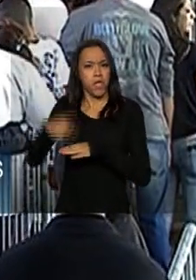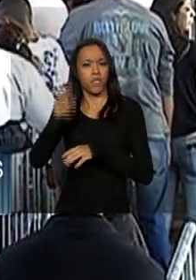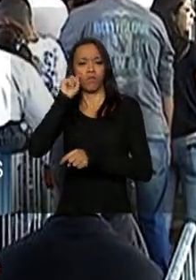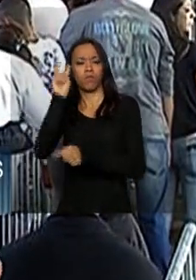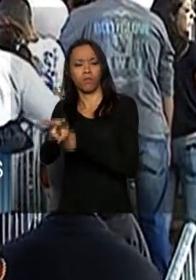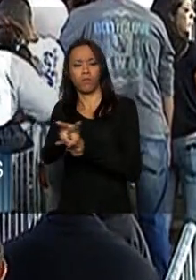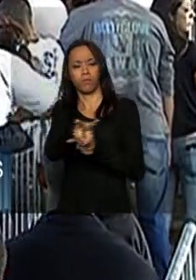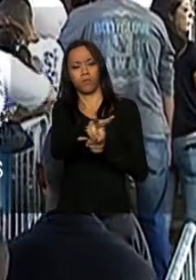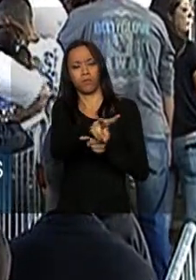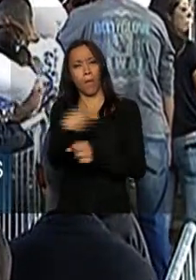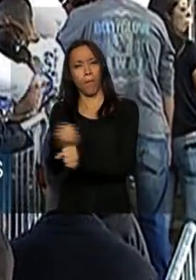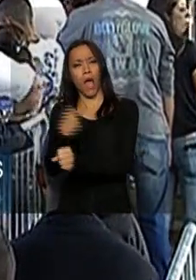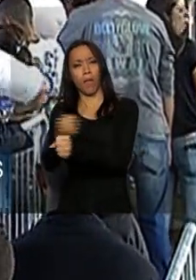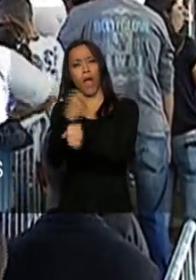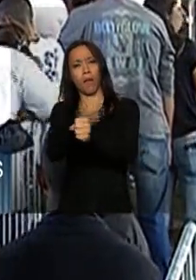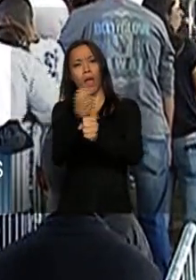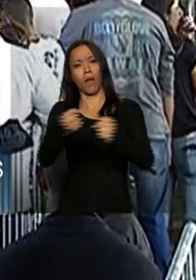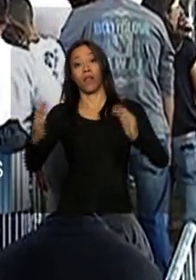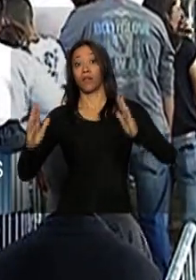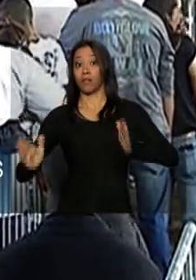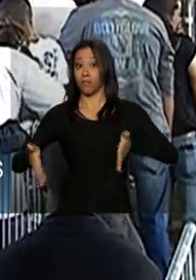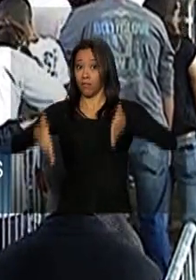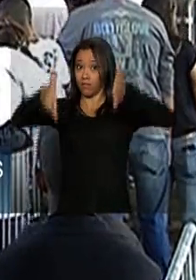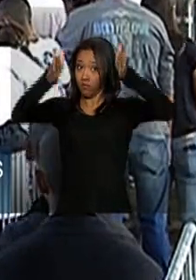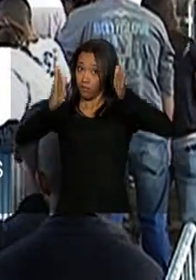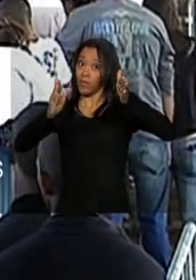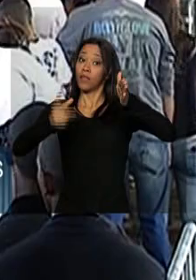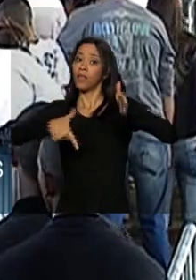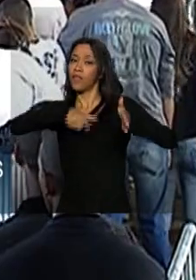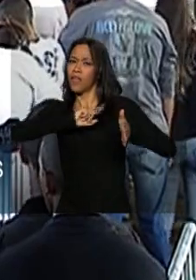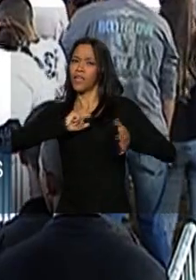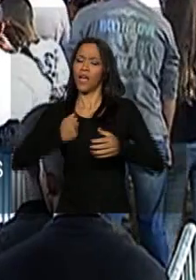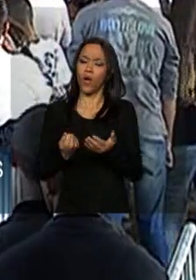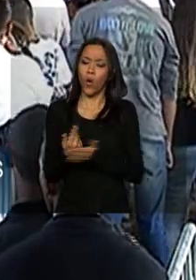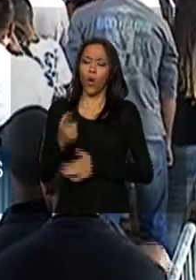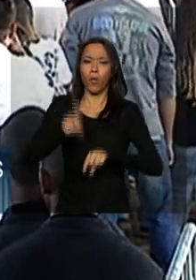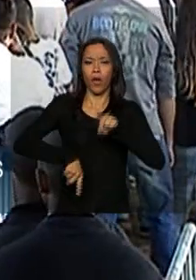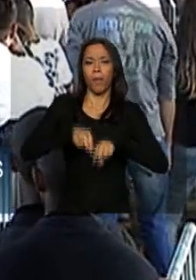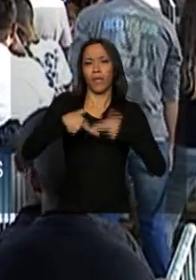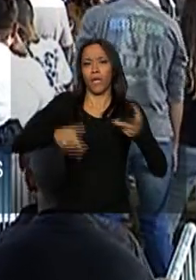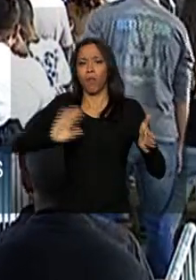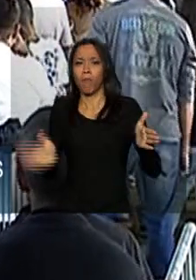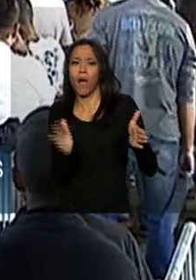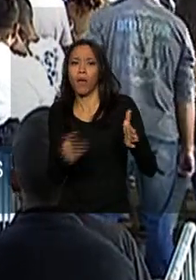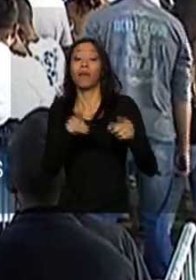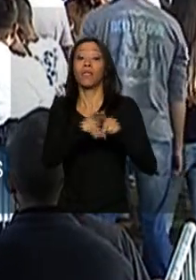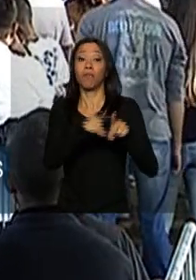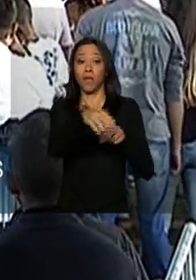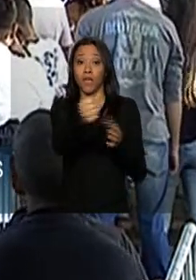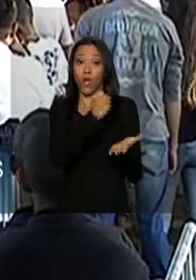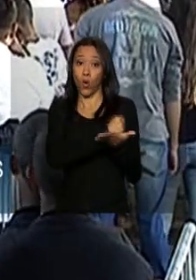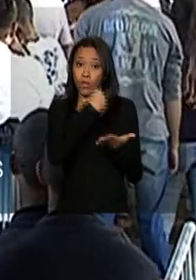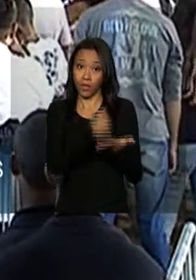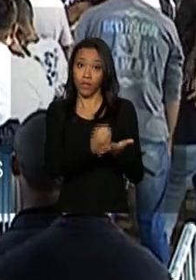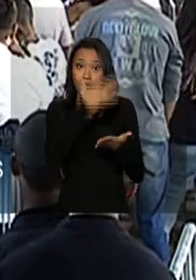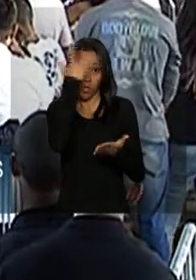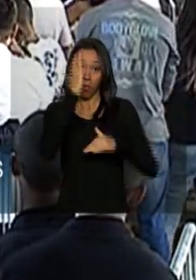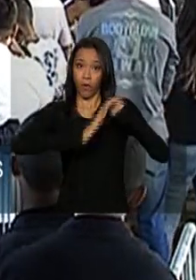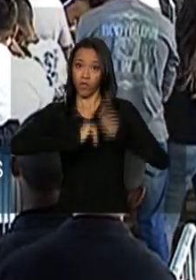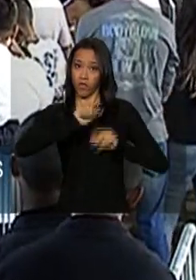obra, desde a compra do material de construção à contratação de mão de obra especializada, entre